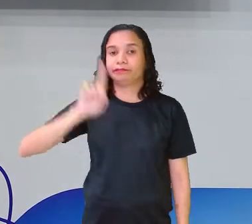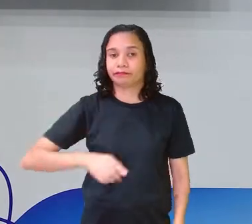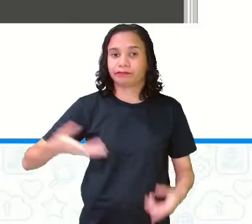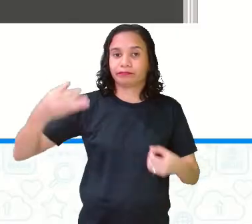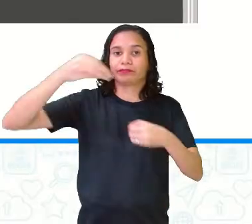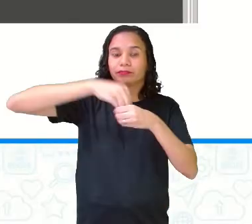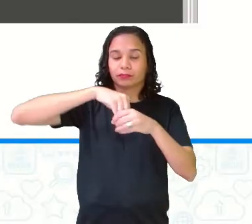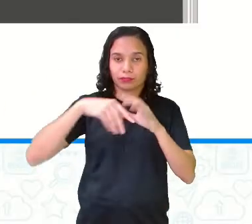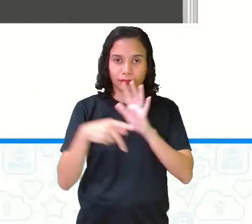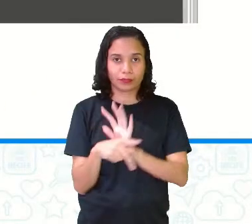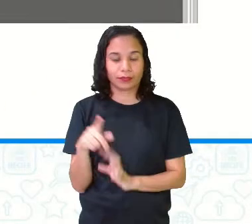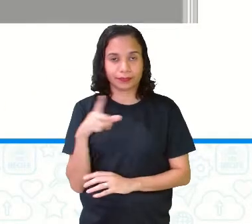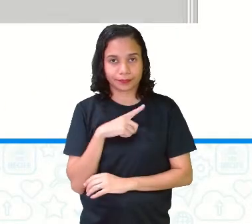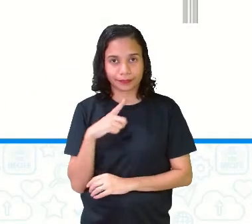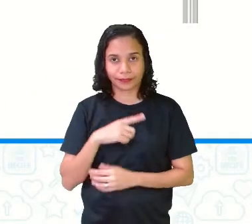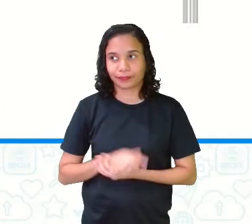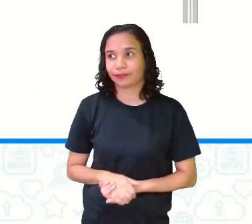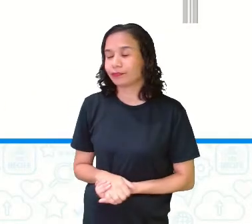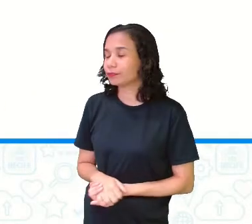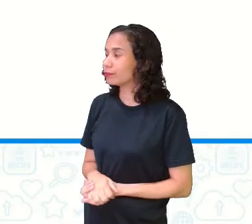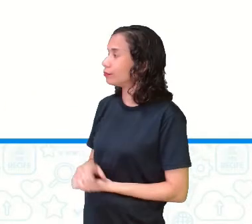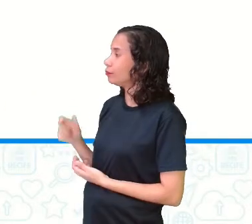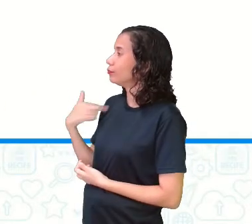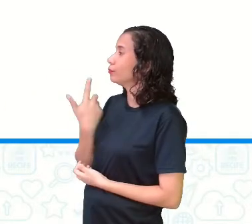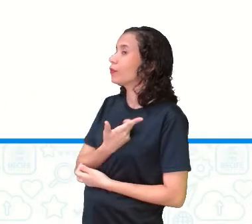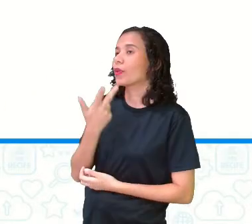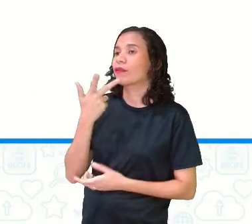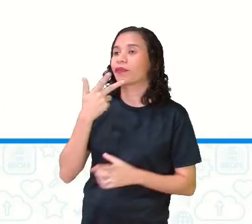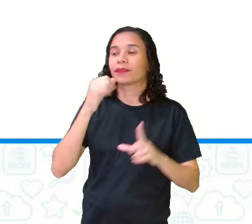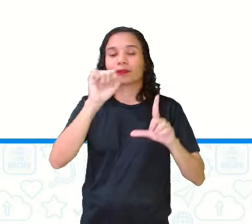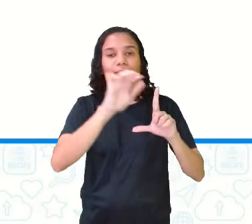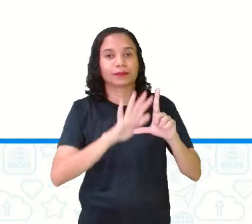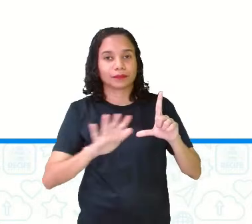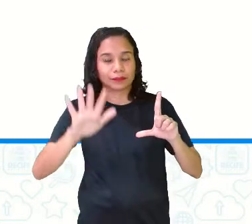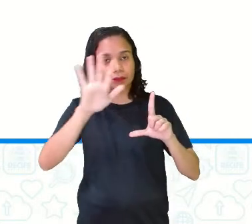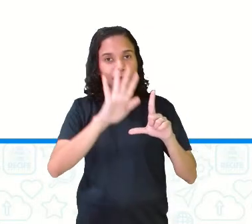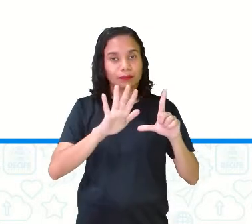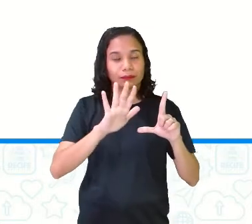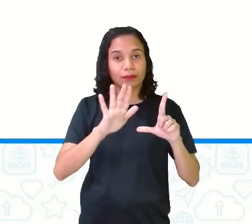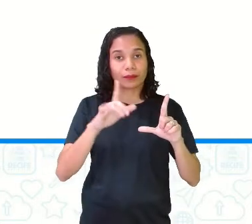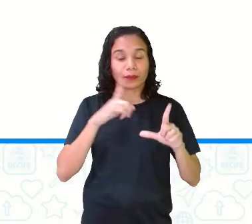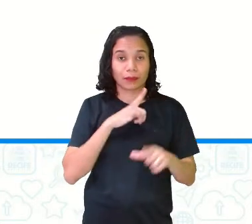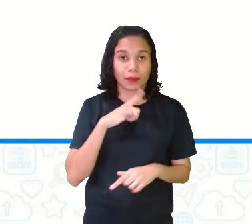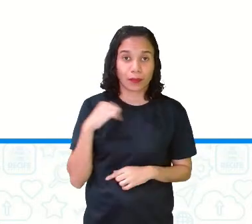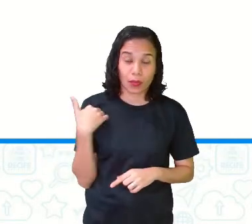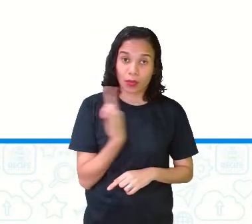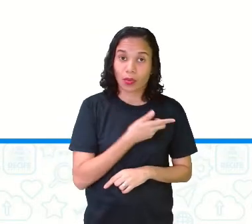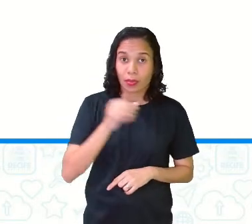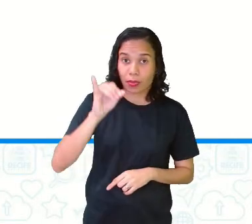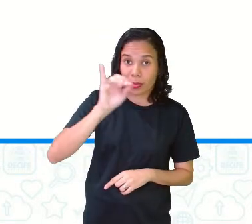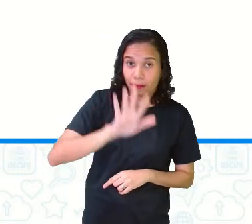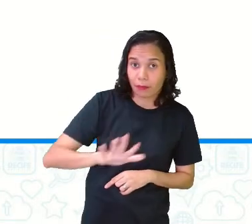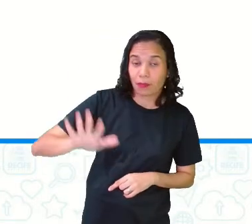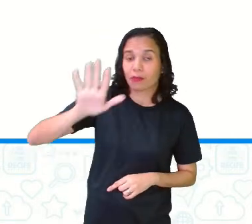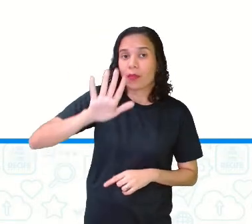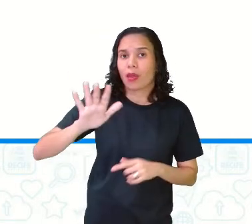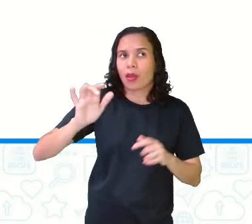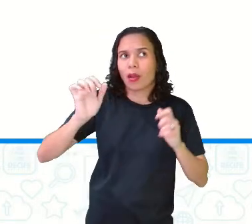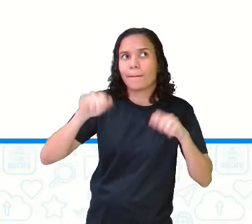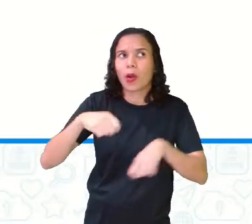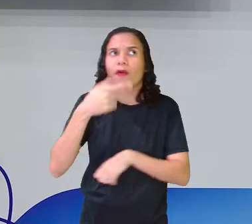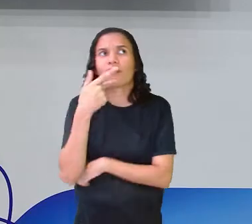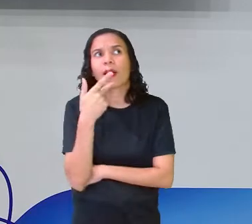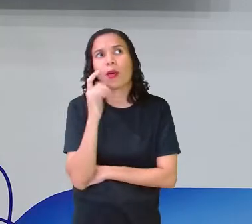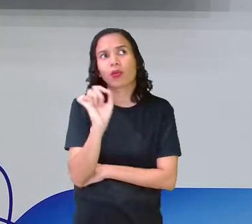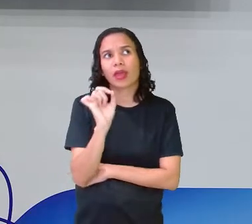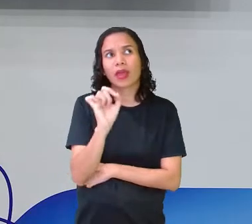parte de dentro desse quadro. É o que a gente chama de área. Na nossa figura, eu posso dizer